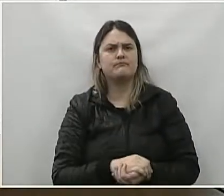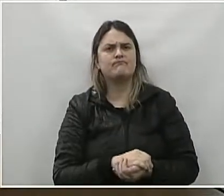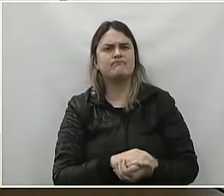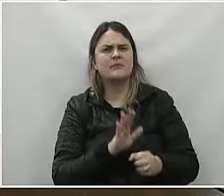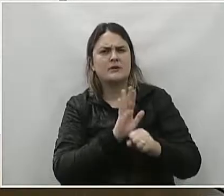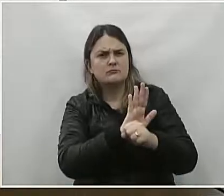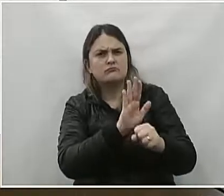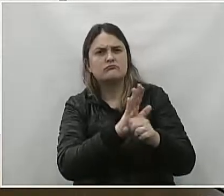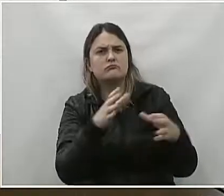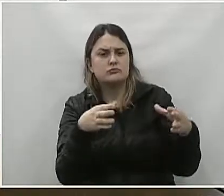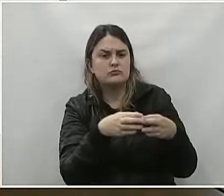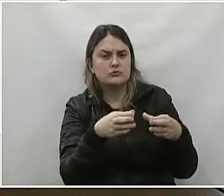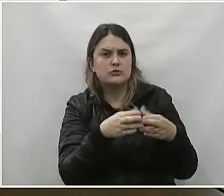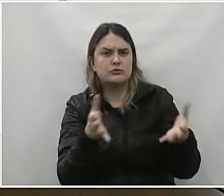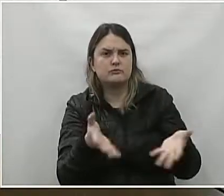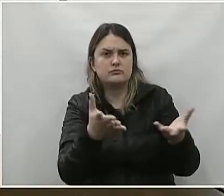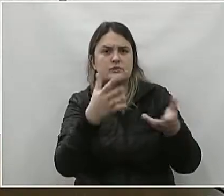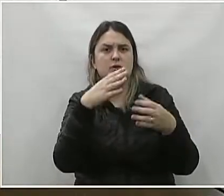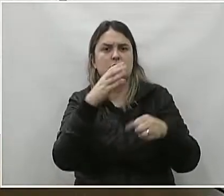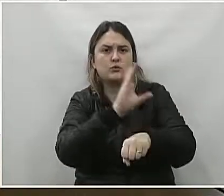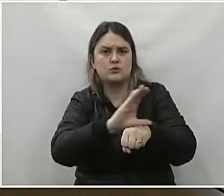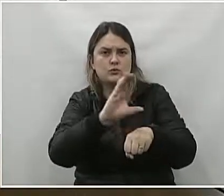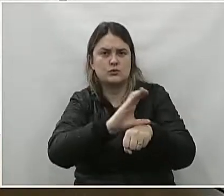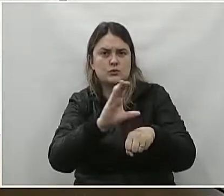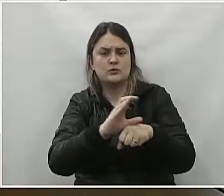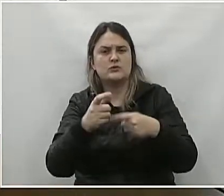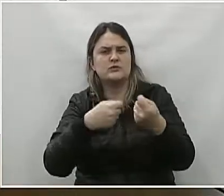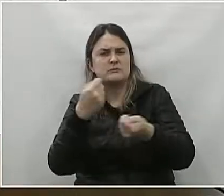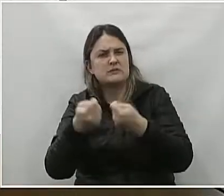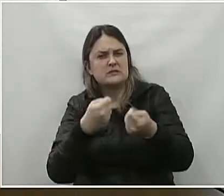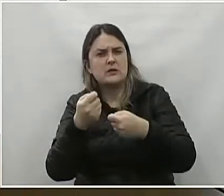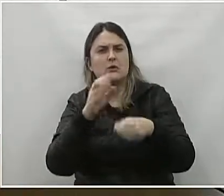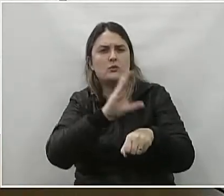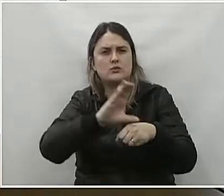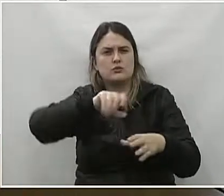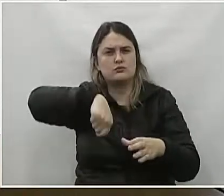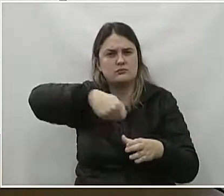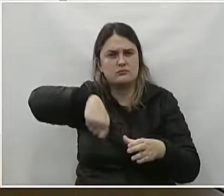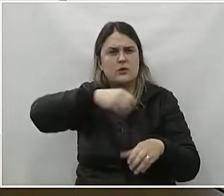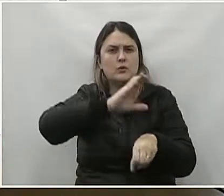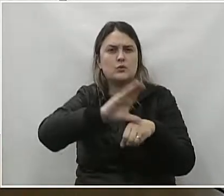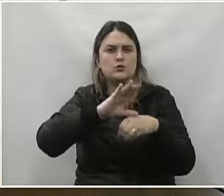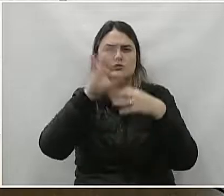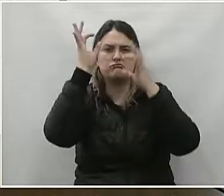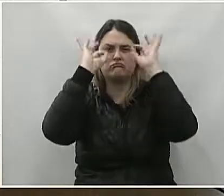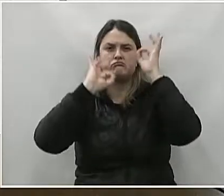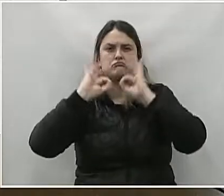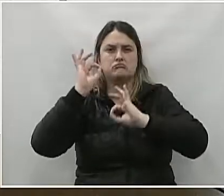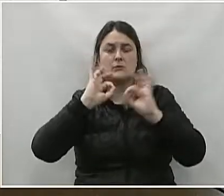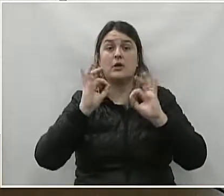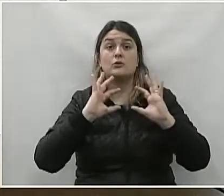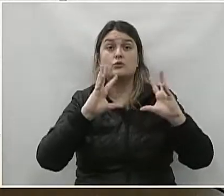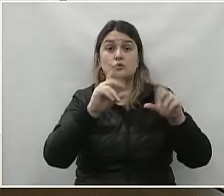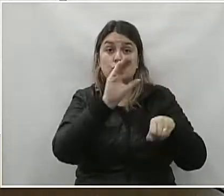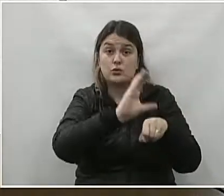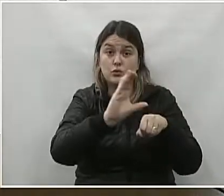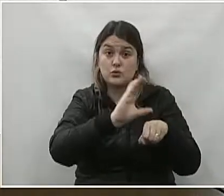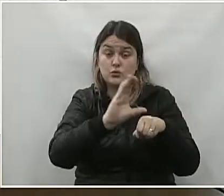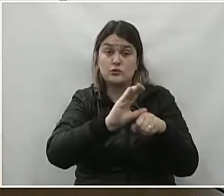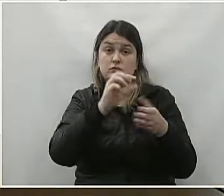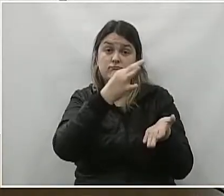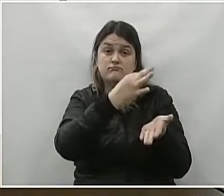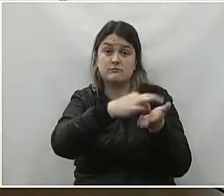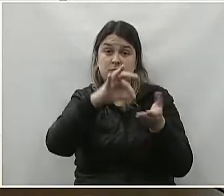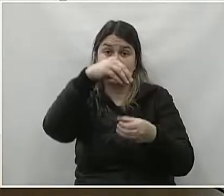Auxiliamos e mantemos grupos atendidos do SENAC, com cursos de auxiliar administrativo, culinária, cursos de beleza. Todos esses cursos são feitos com